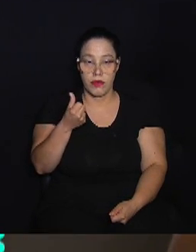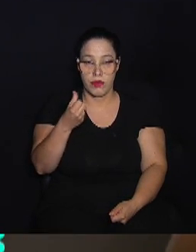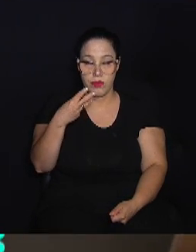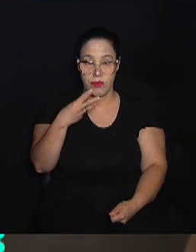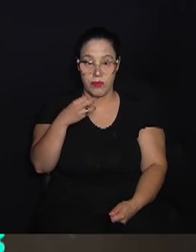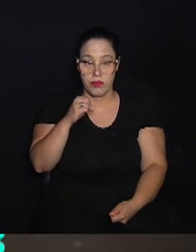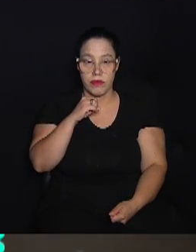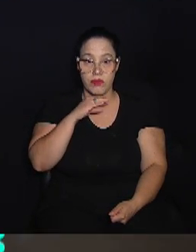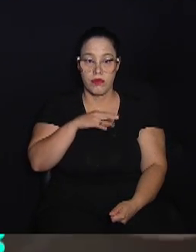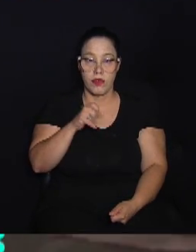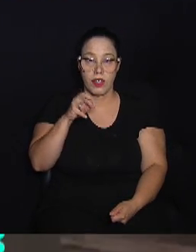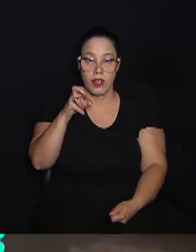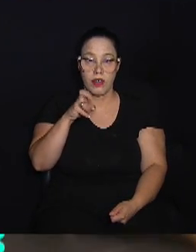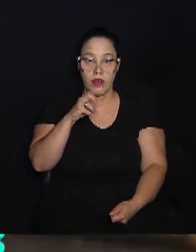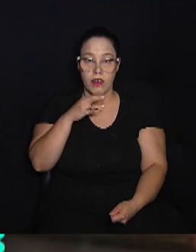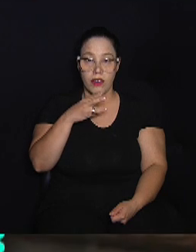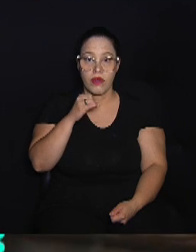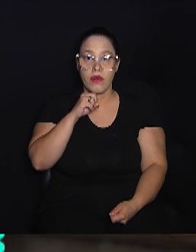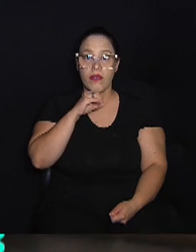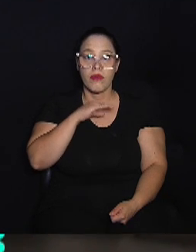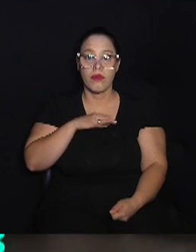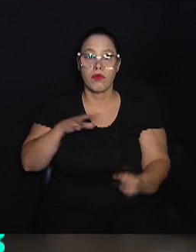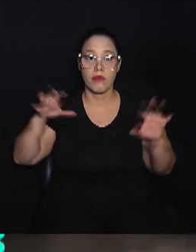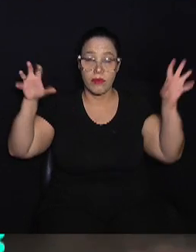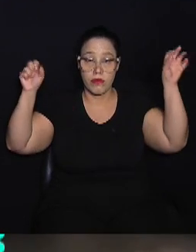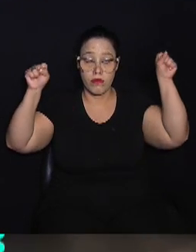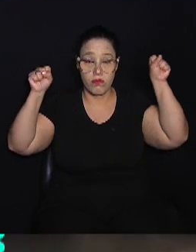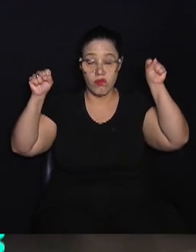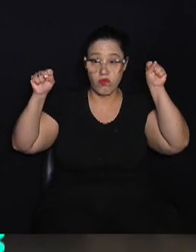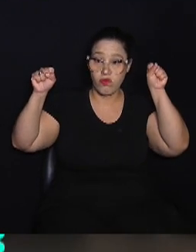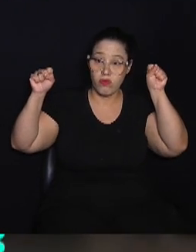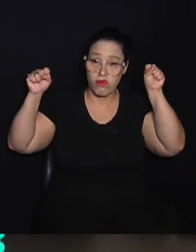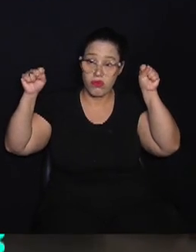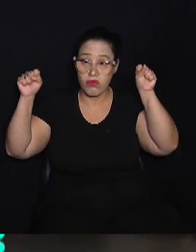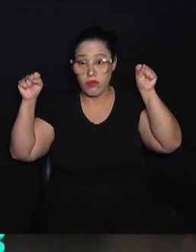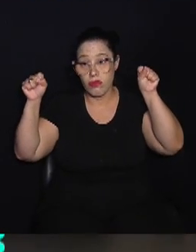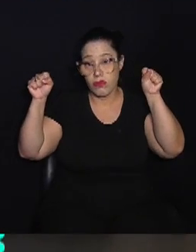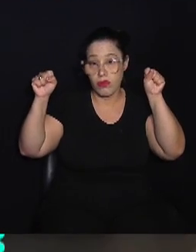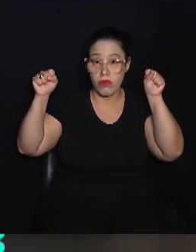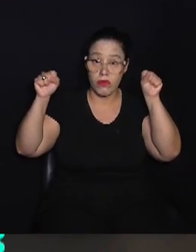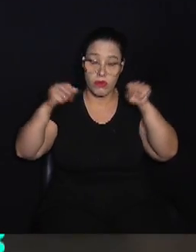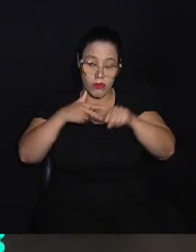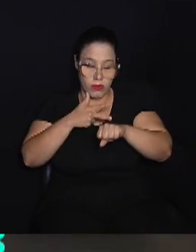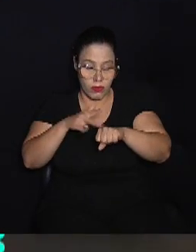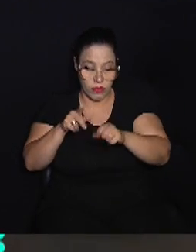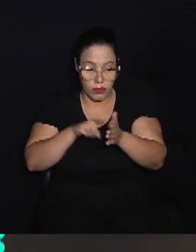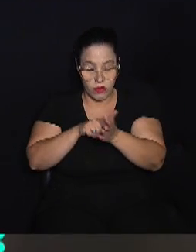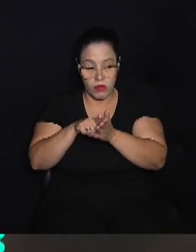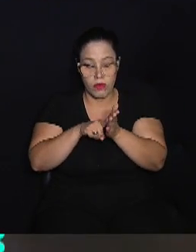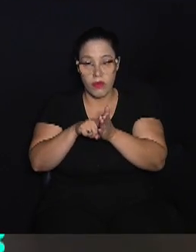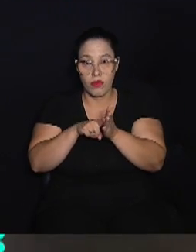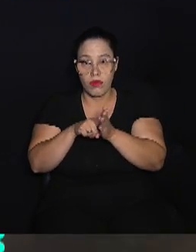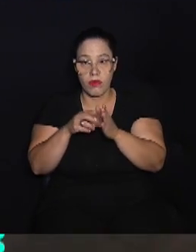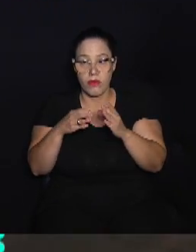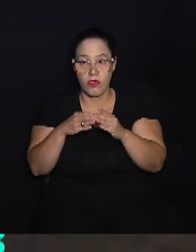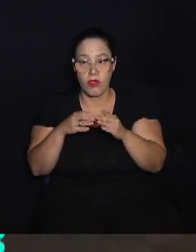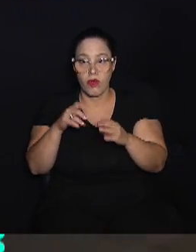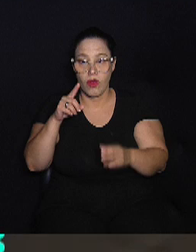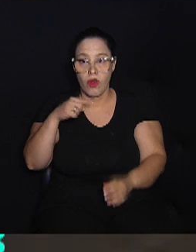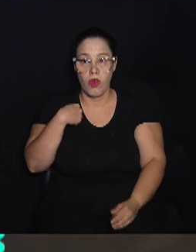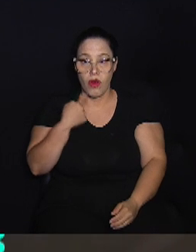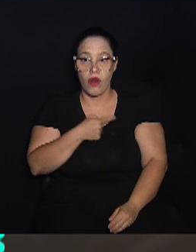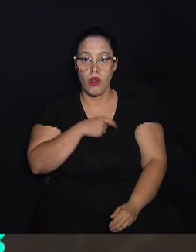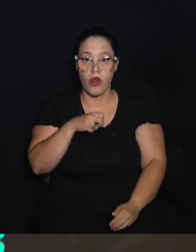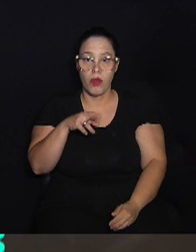5h30 da tarde. Um instrumento acrobático artesanal de bambu, pesquisado pela companhia Nós no Bambu.